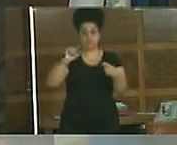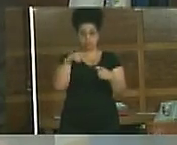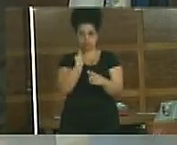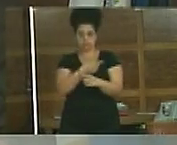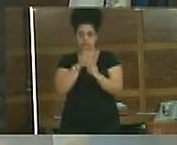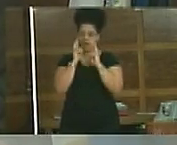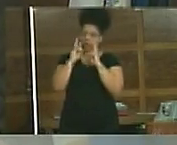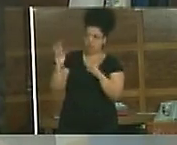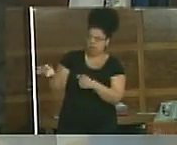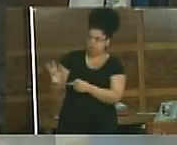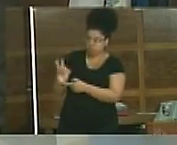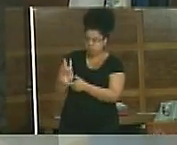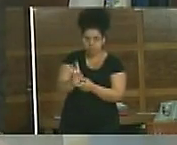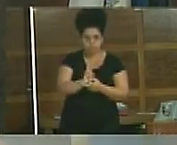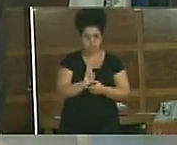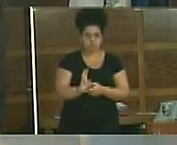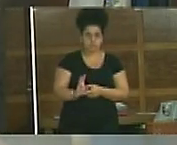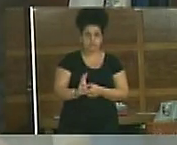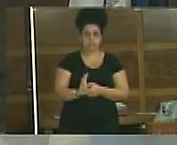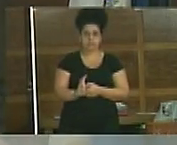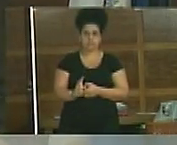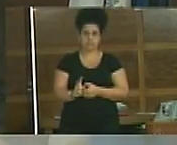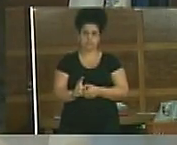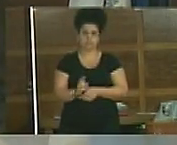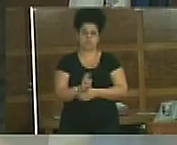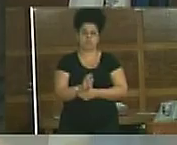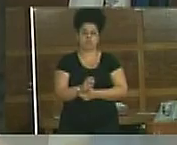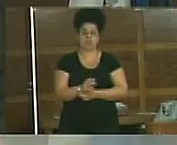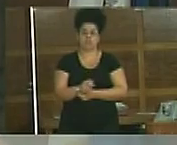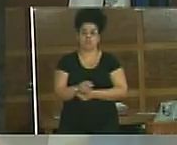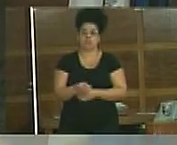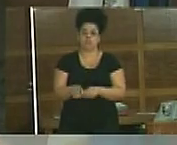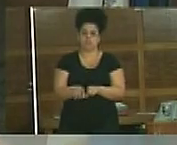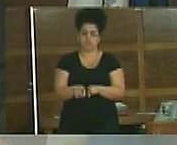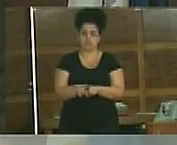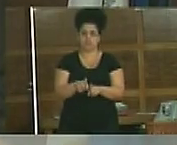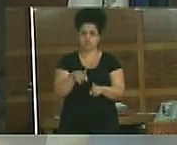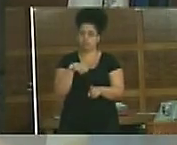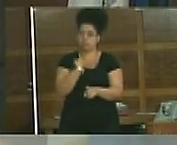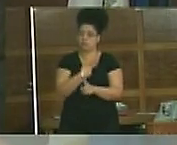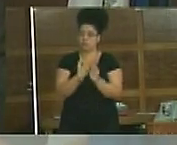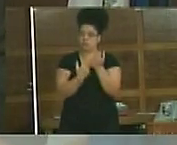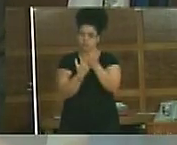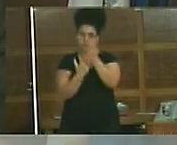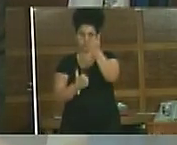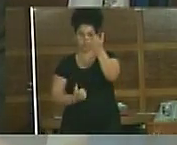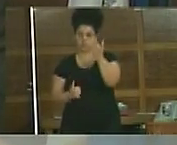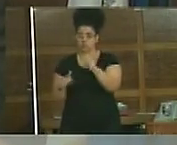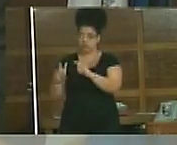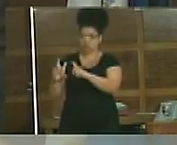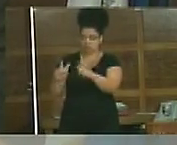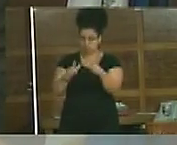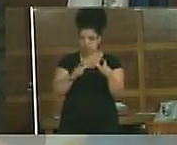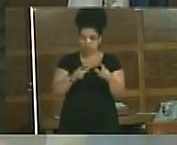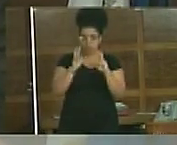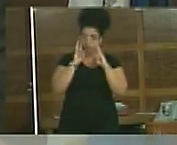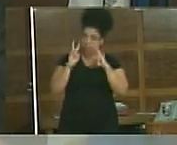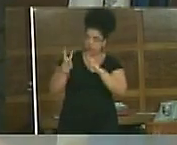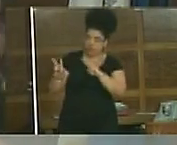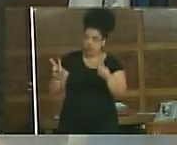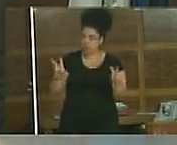de estar lá fiscalizando, principalmente os nossos assessores de bairro, que é a obrigação deles, estarem lá buscando, porque o